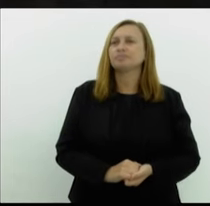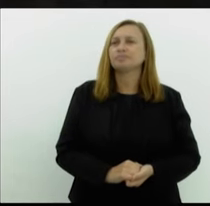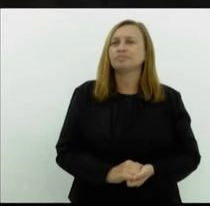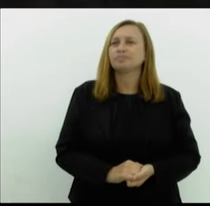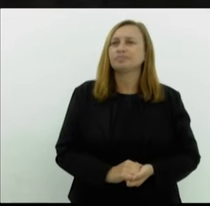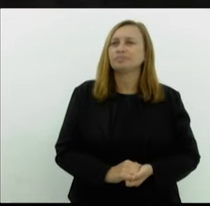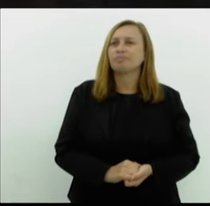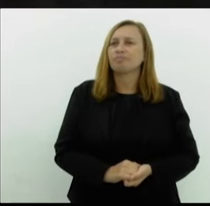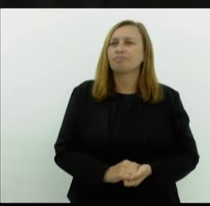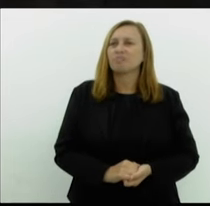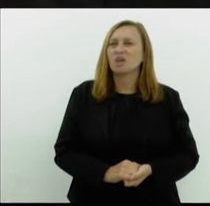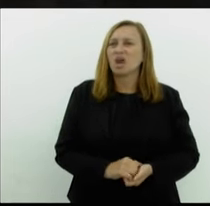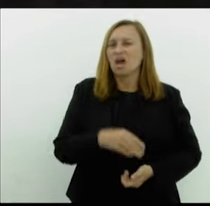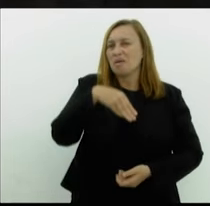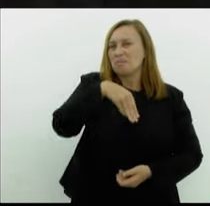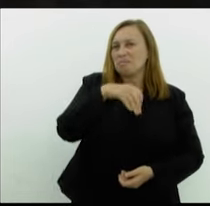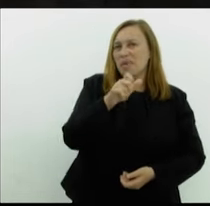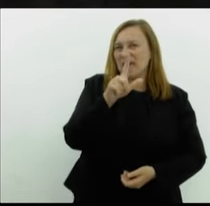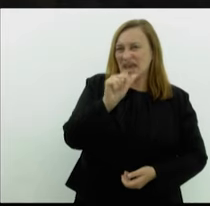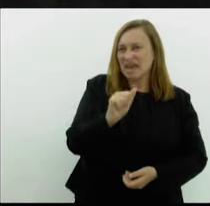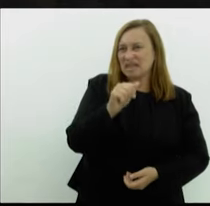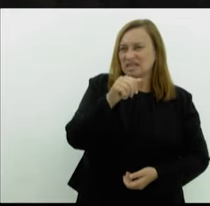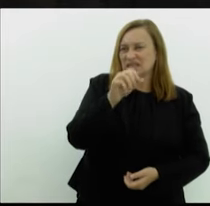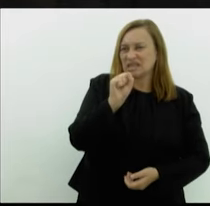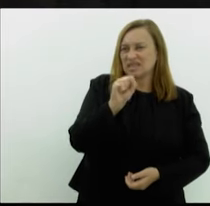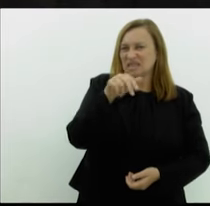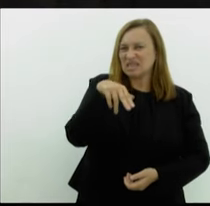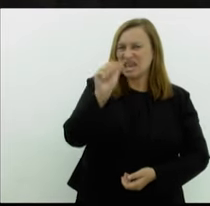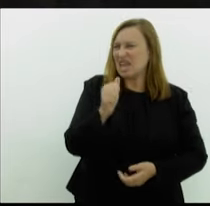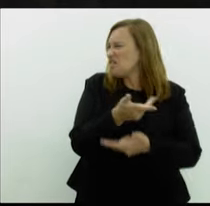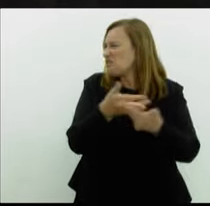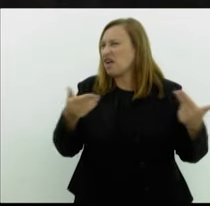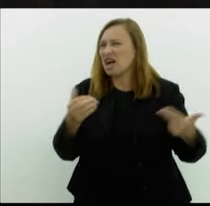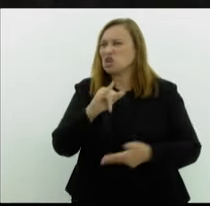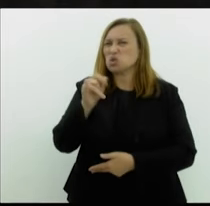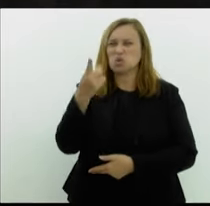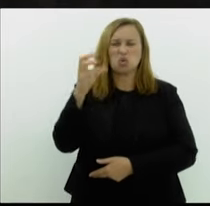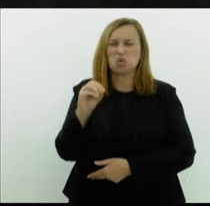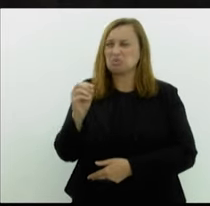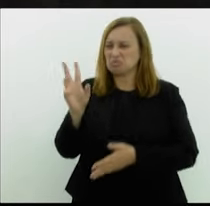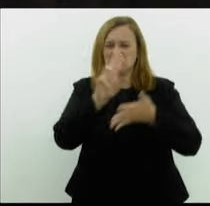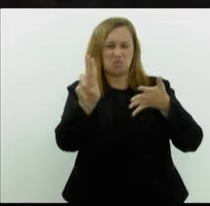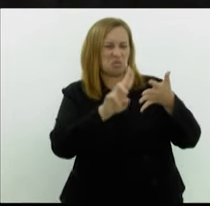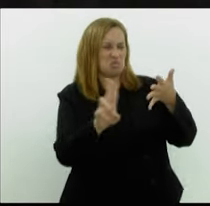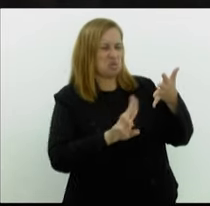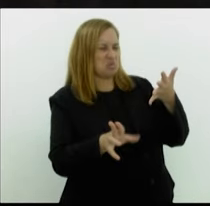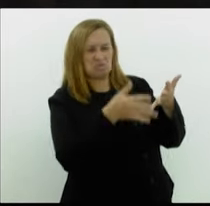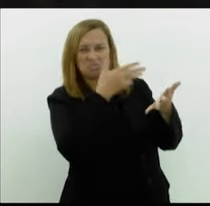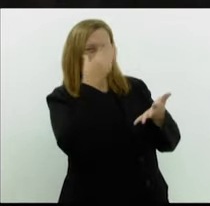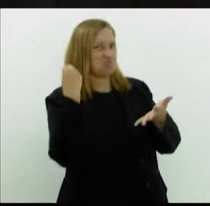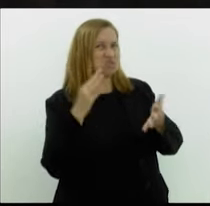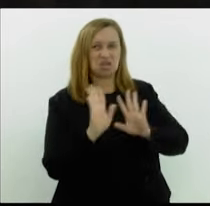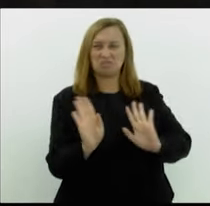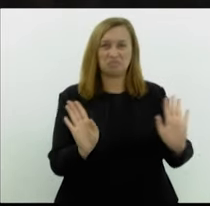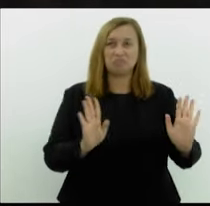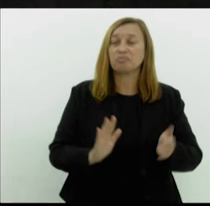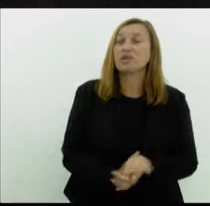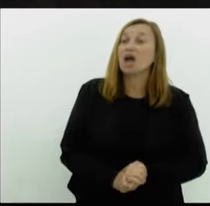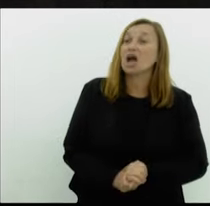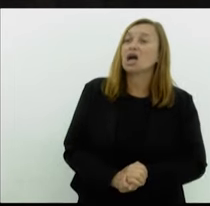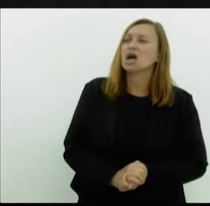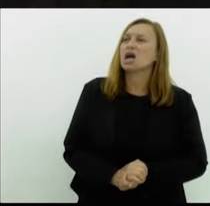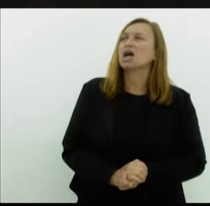Quer seja Mega Sena, enfim, é tanto jogo que eu não sei nem nominar todos. Será que uma